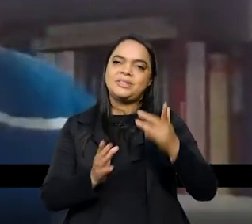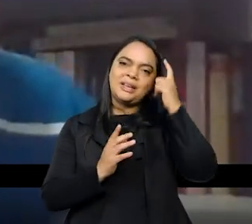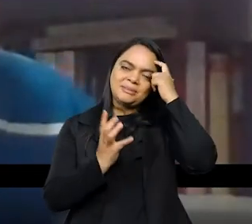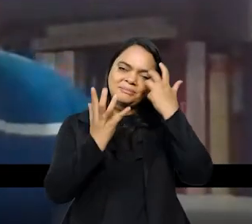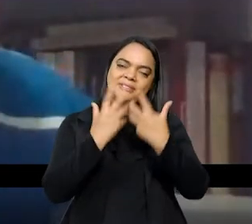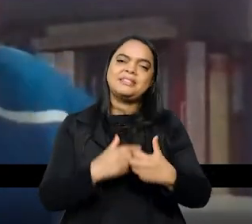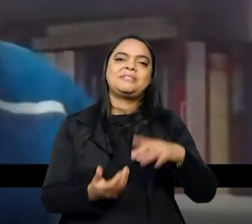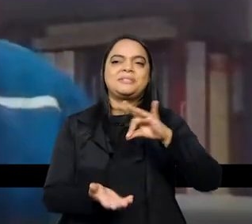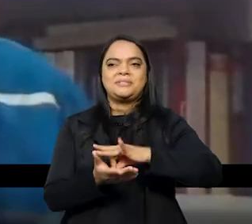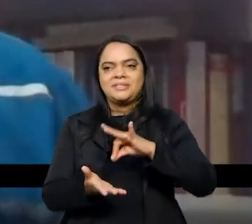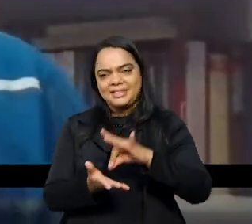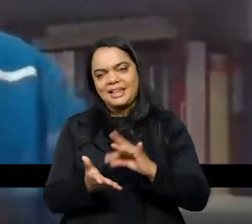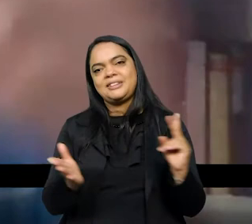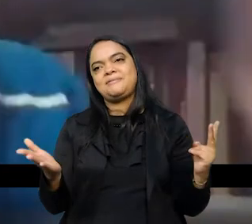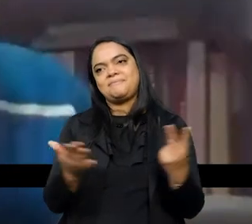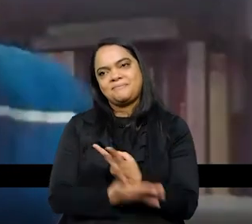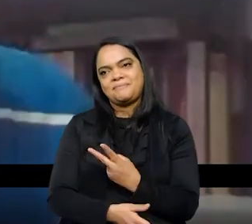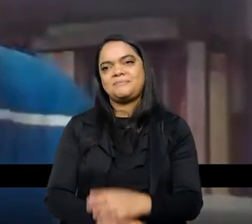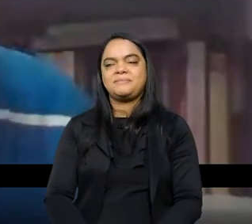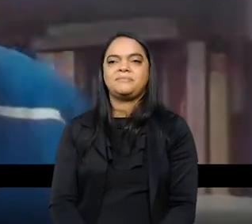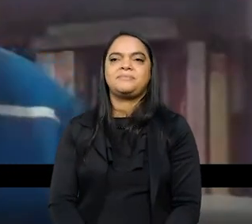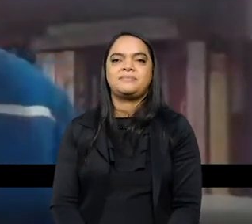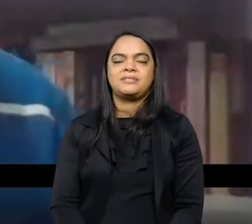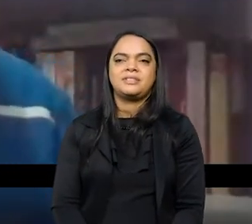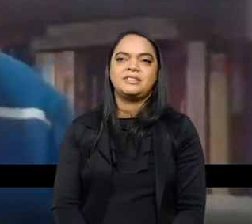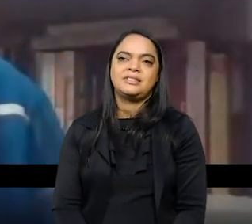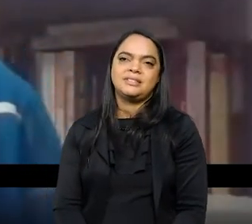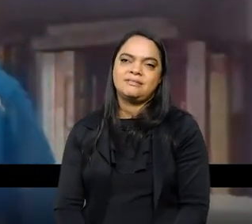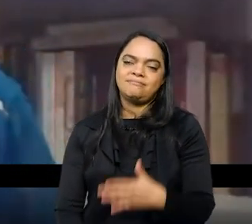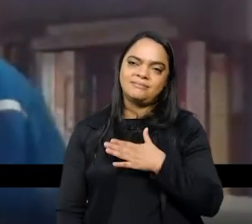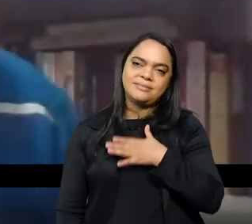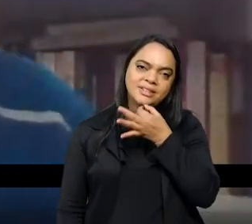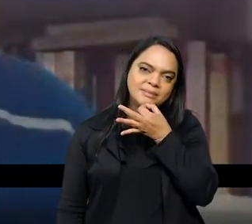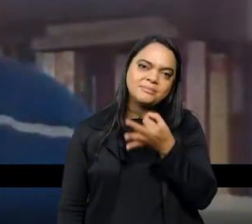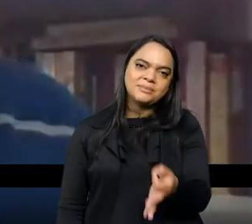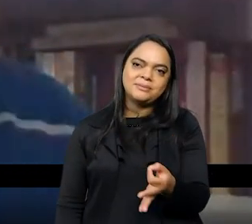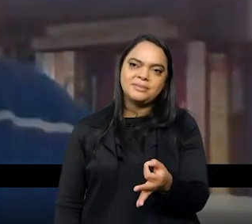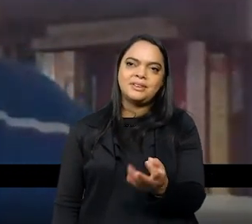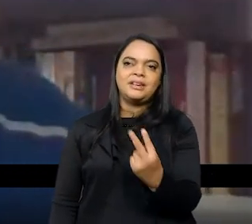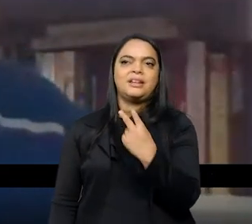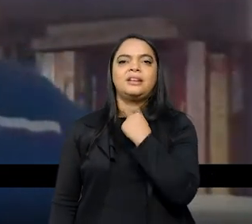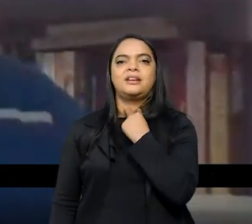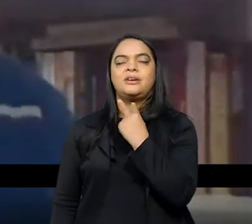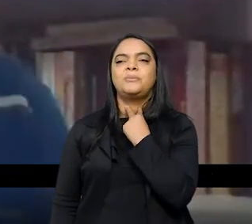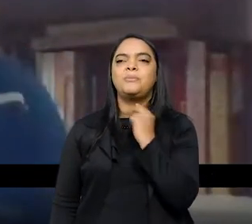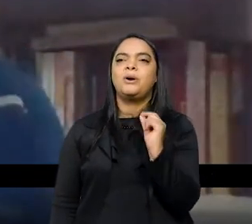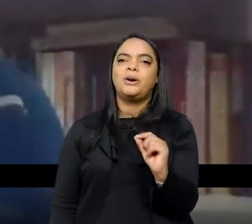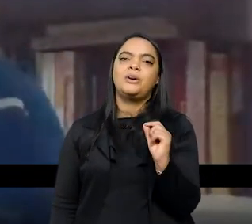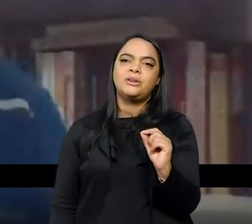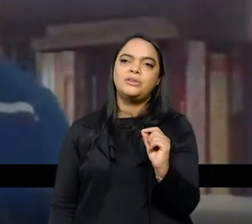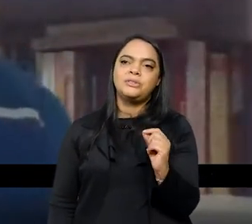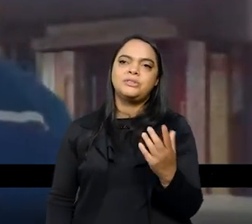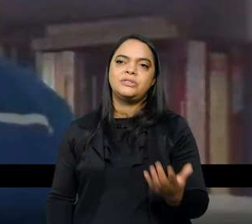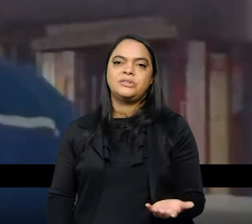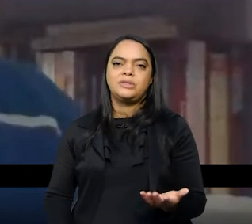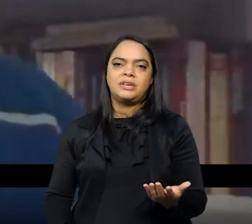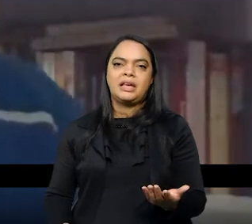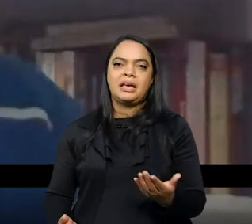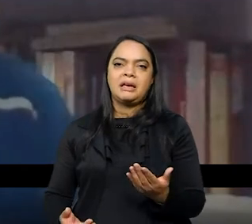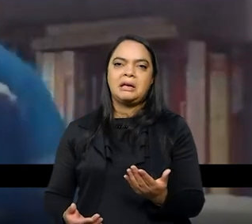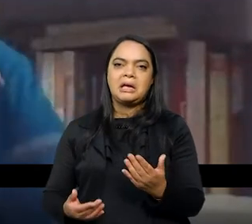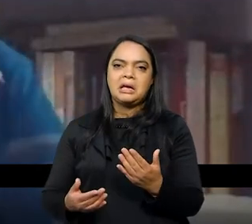que aconteceu. Então, eu acho que não vamos deixar essas massas